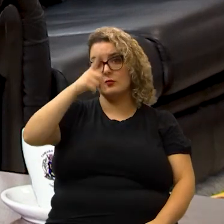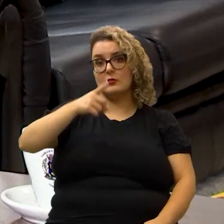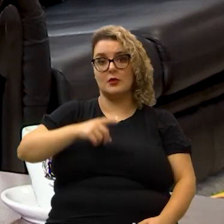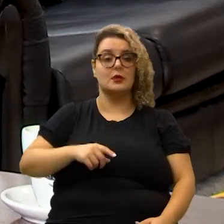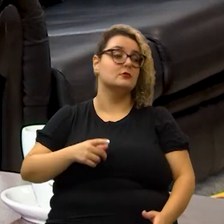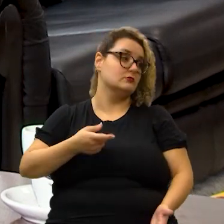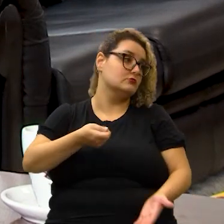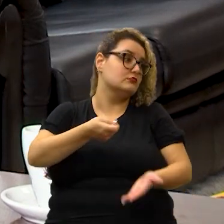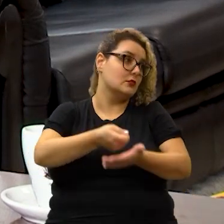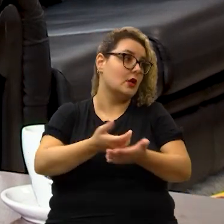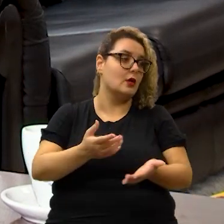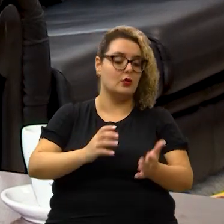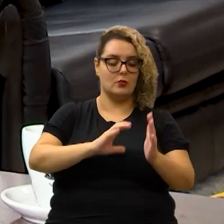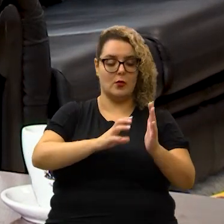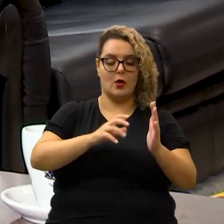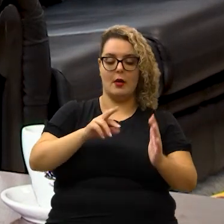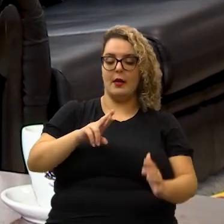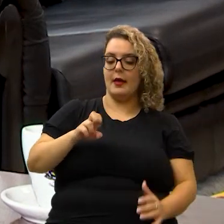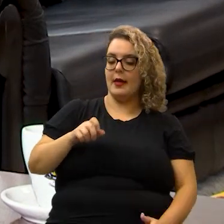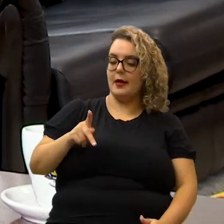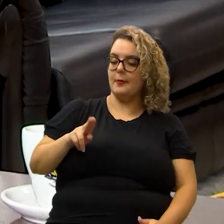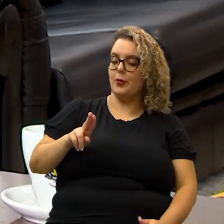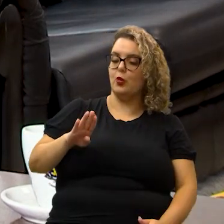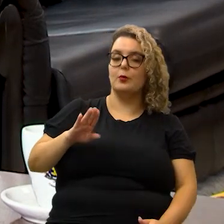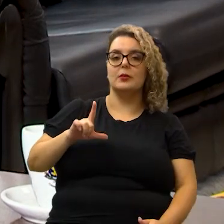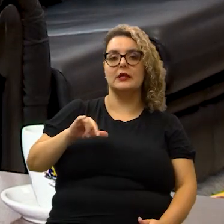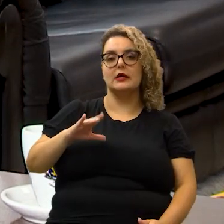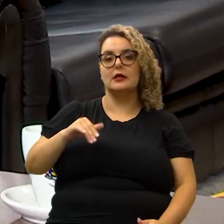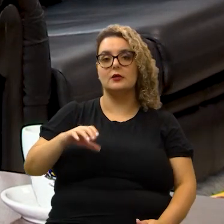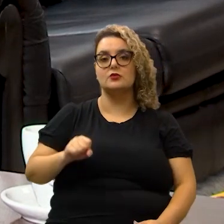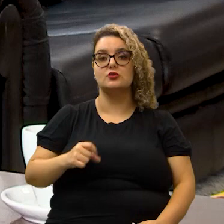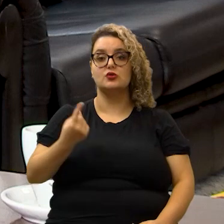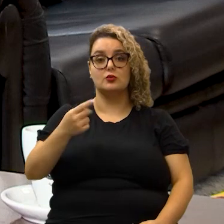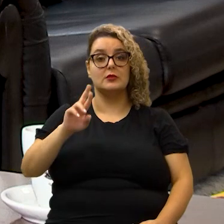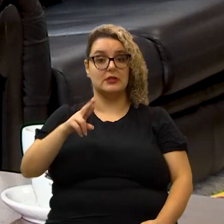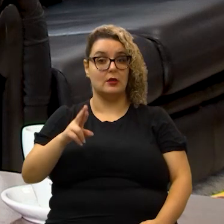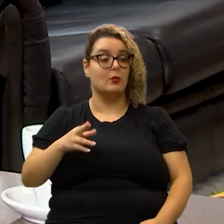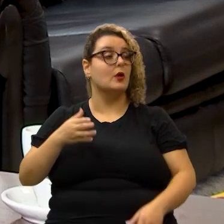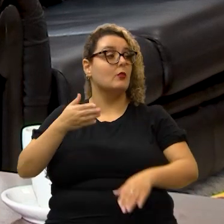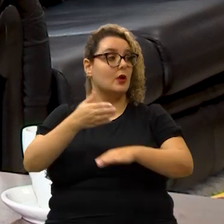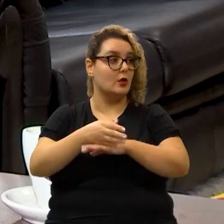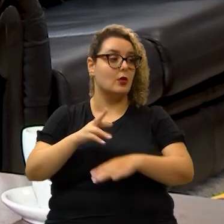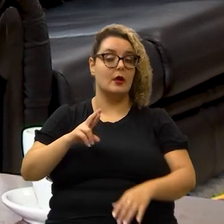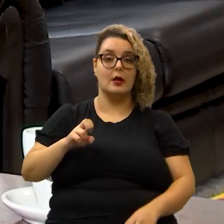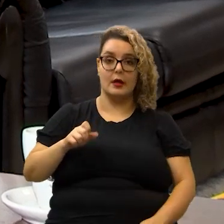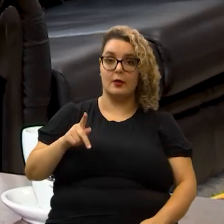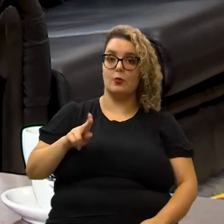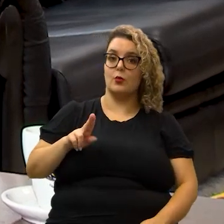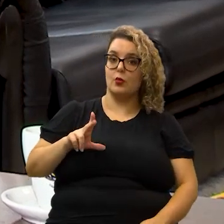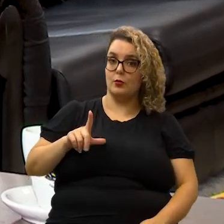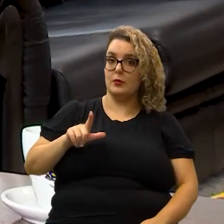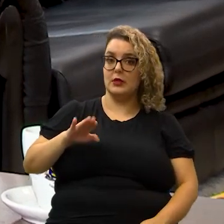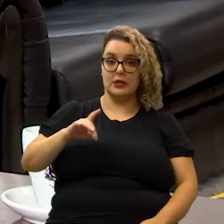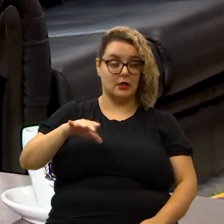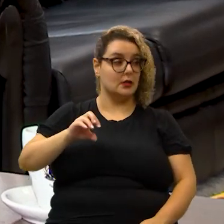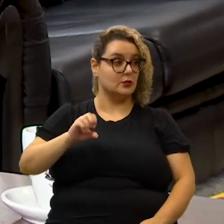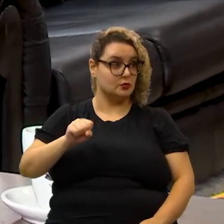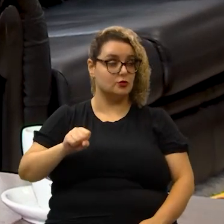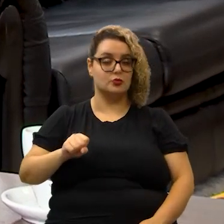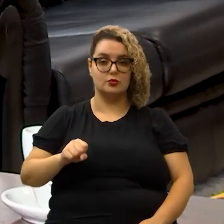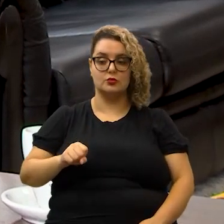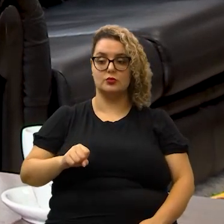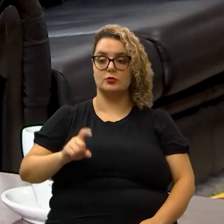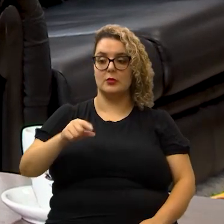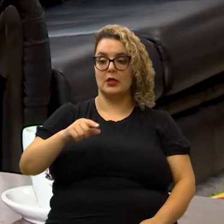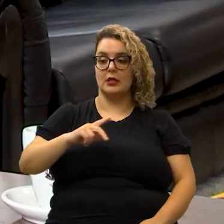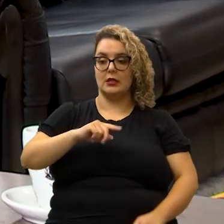Republicanos. E uma das razões que me fez ingressar no Republicanos está na sala da